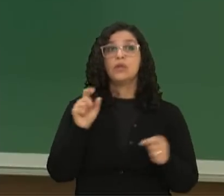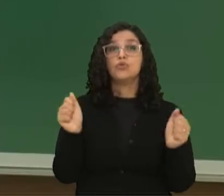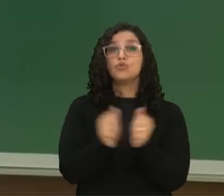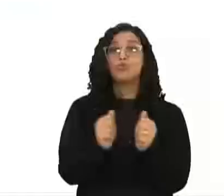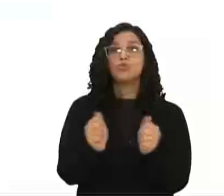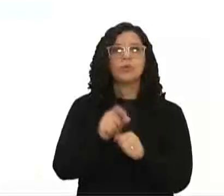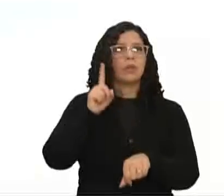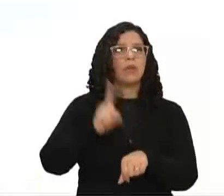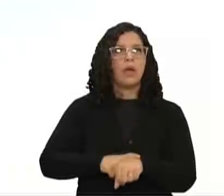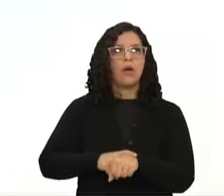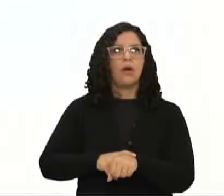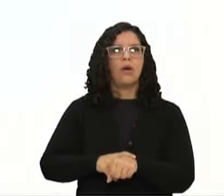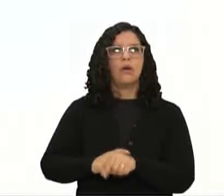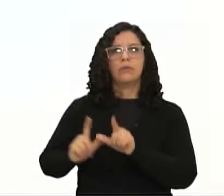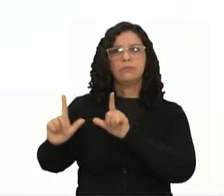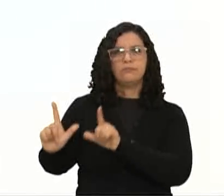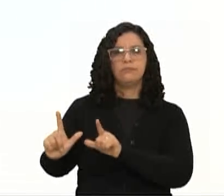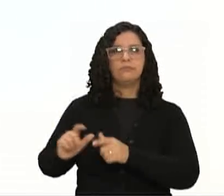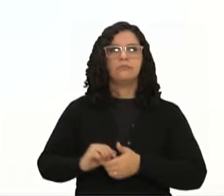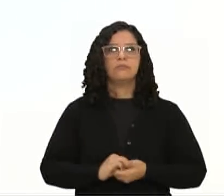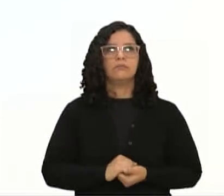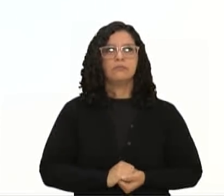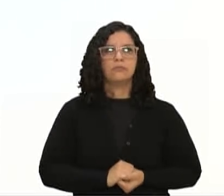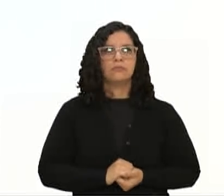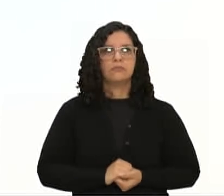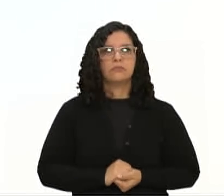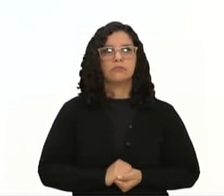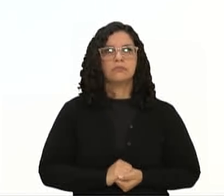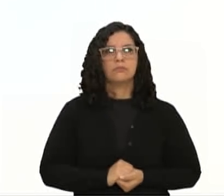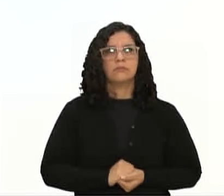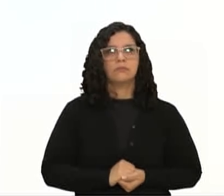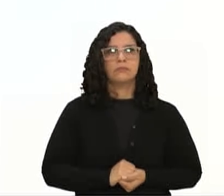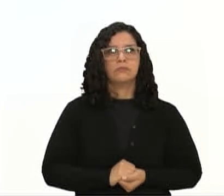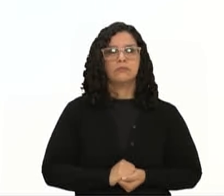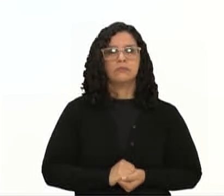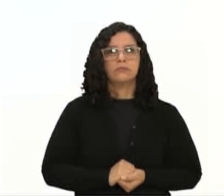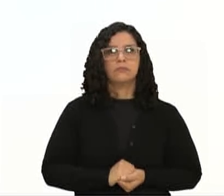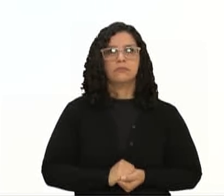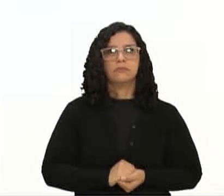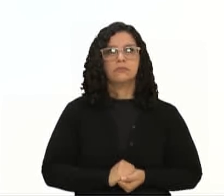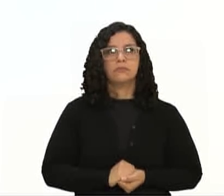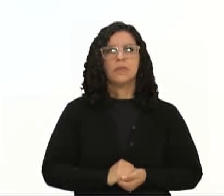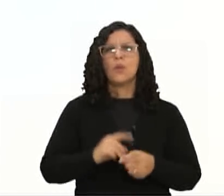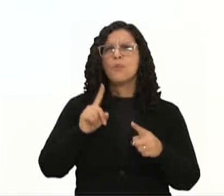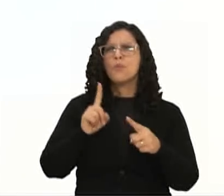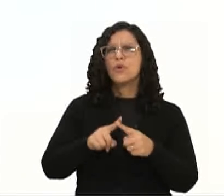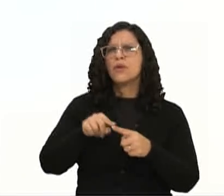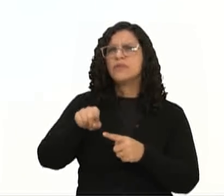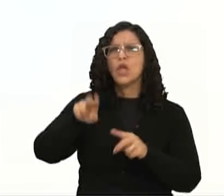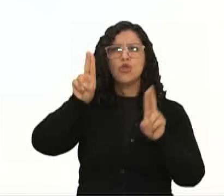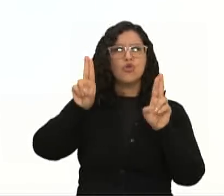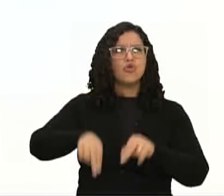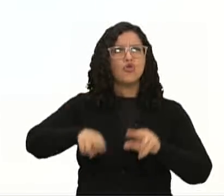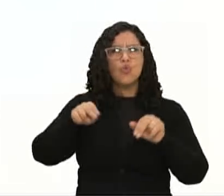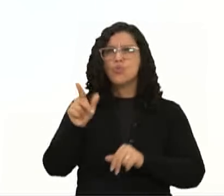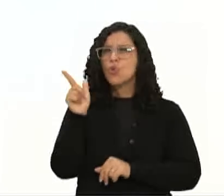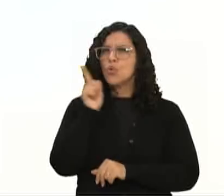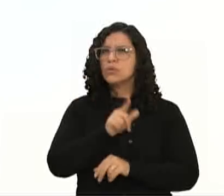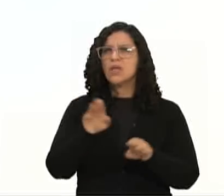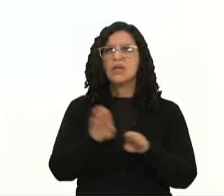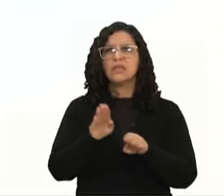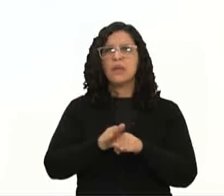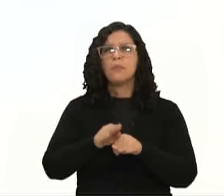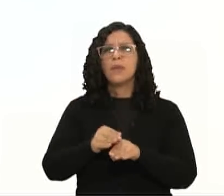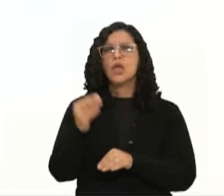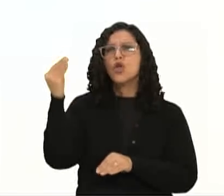ao mesmo tempo, why can you never blame the responsible party? Por que você nunca consegue